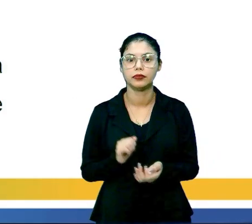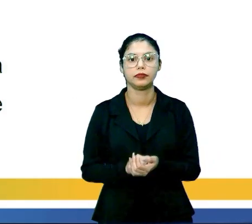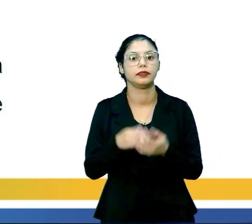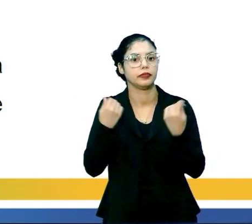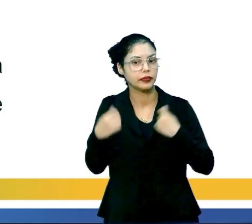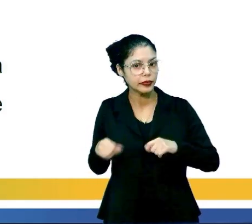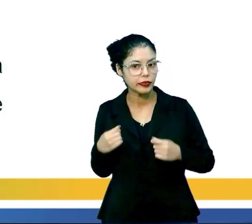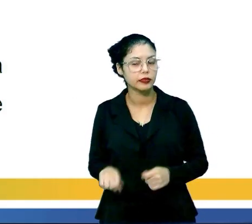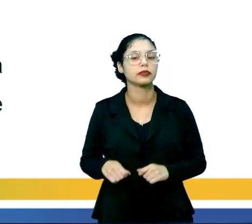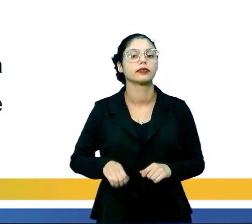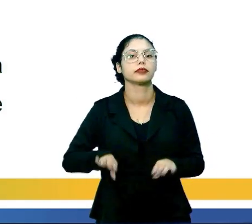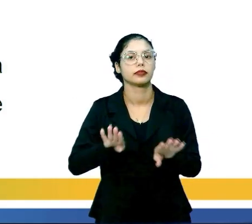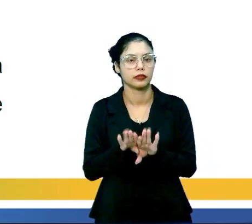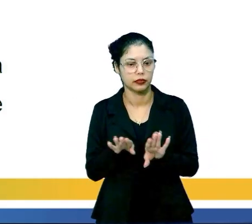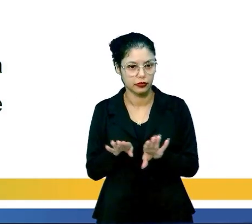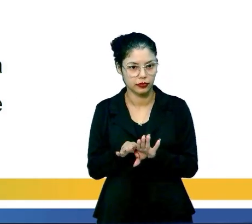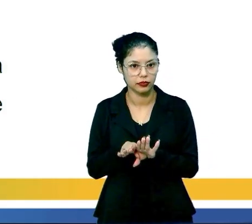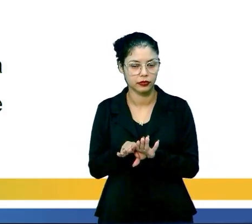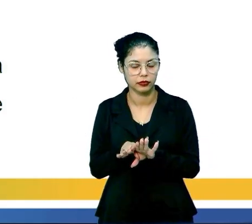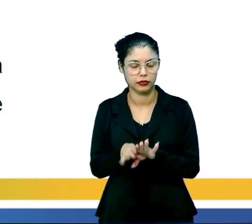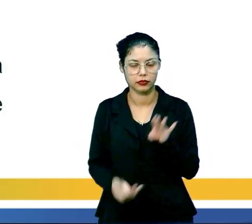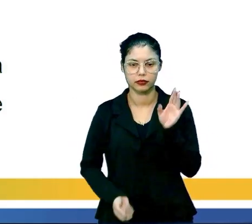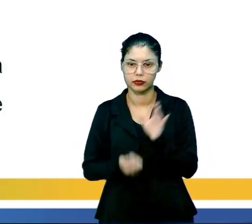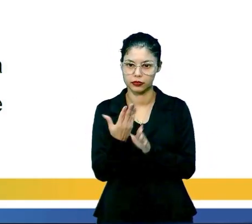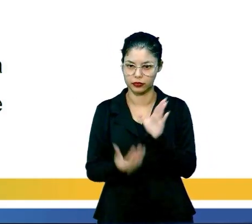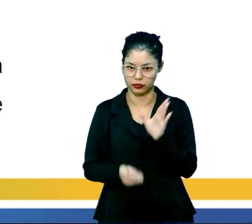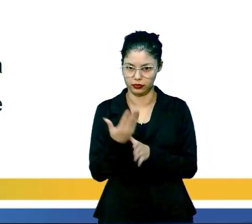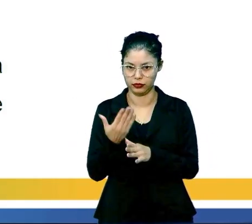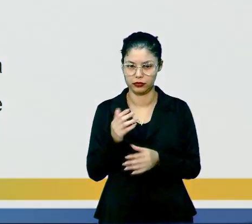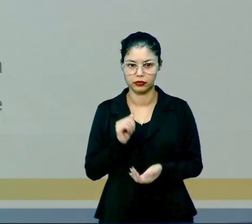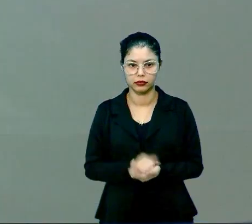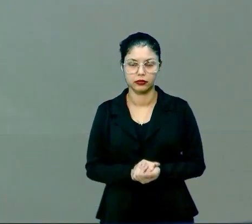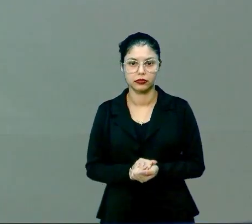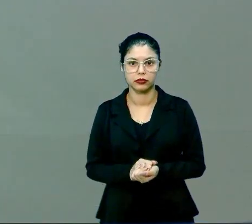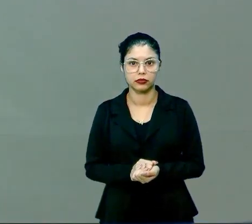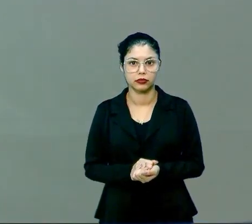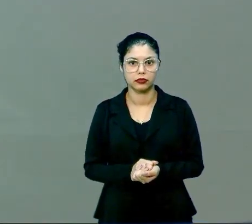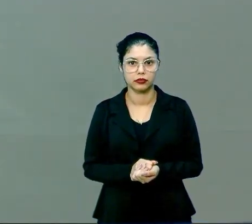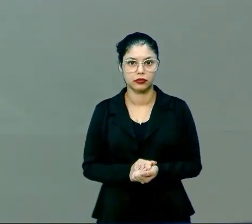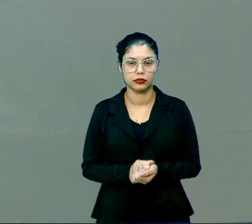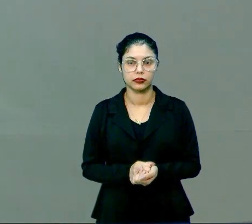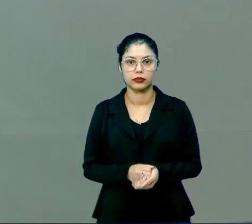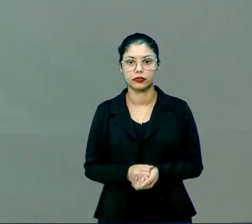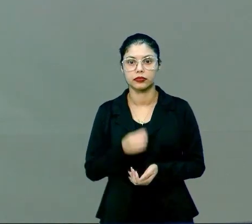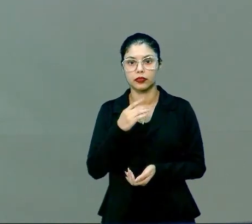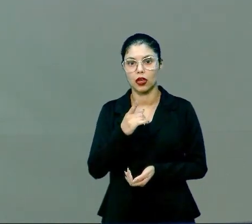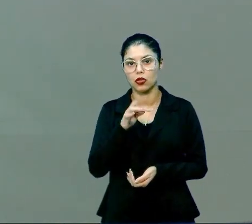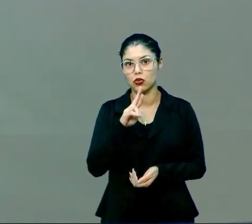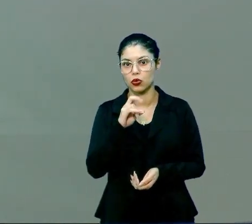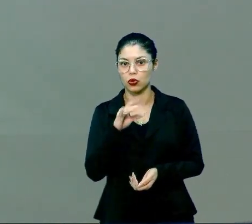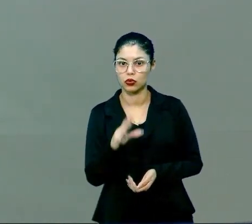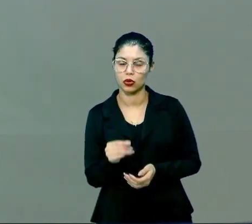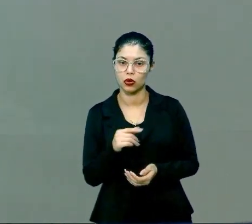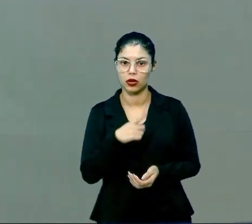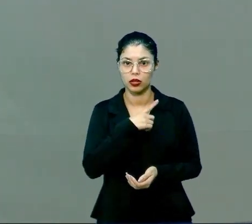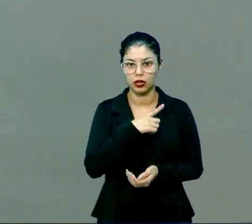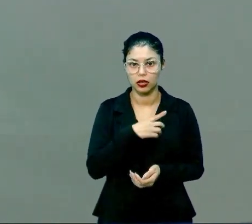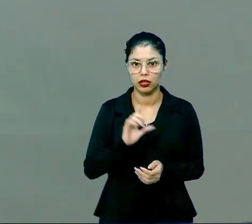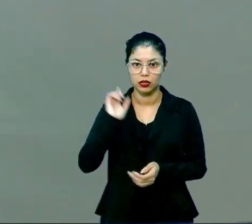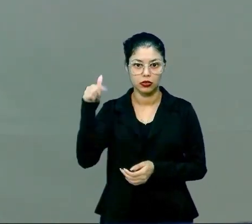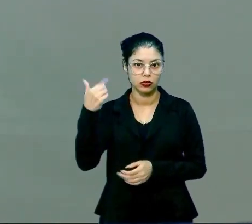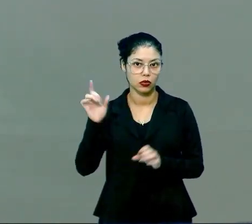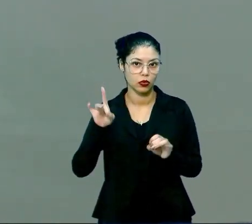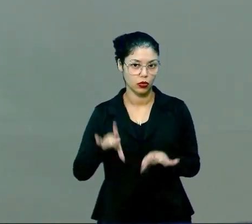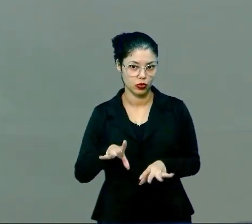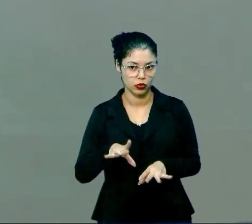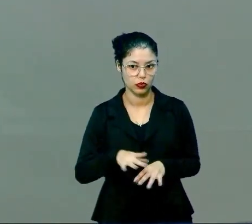eu só disse que medidas são necessárias. Por quê? Essa solução, essa proposta de intervenção, eu vou trazer lá